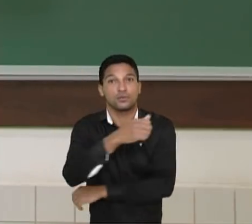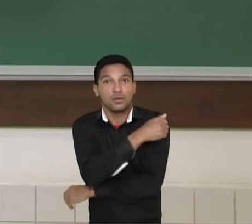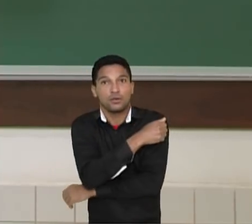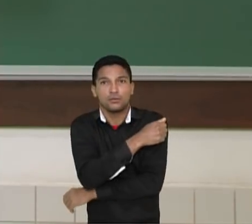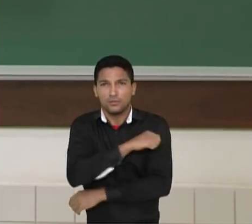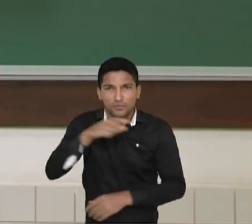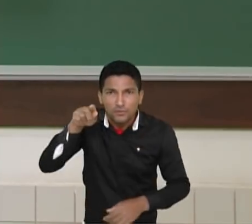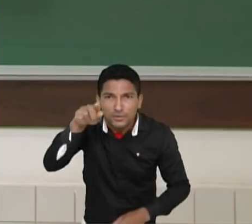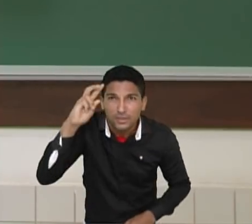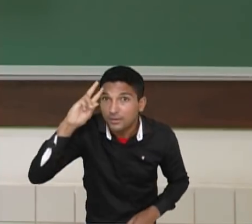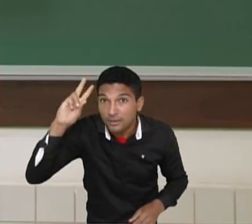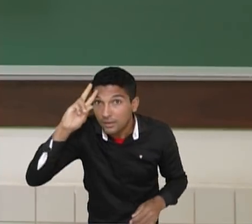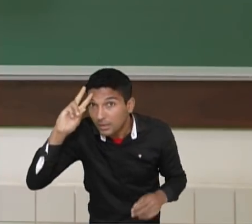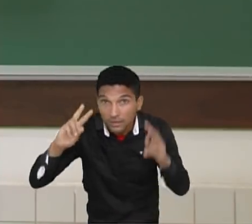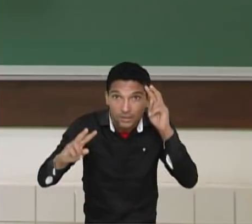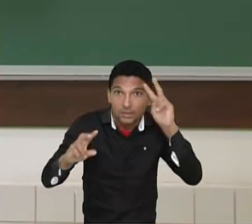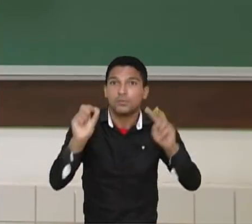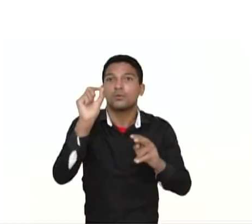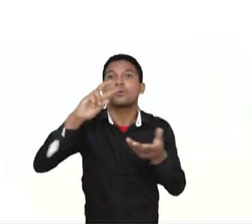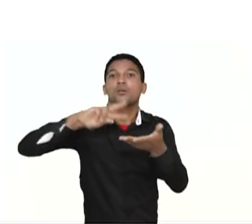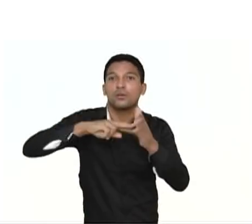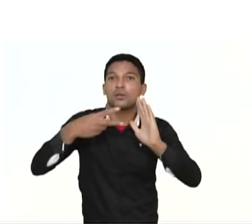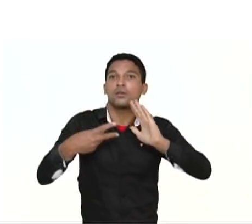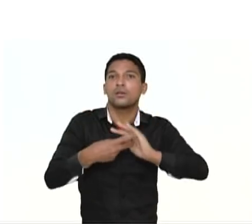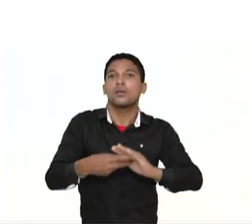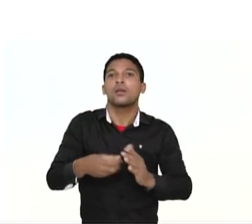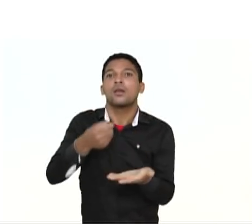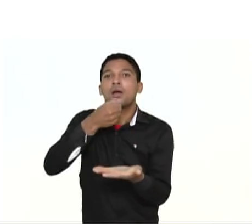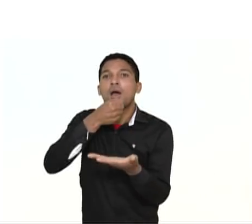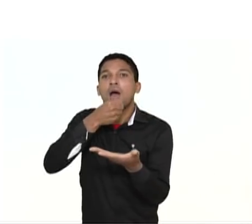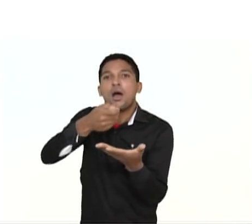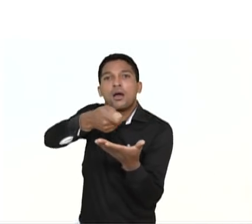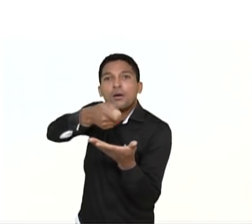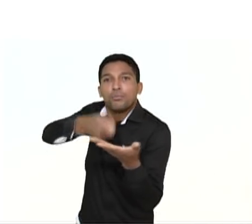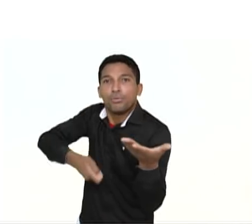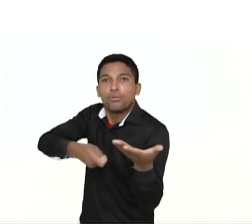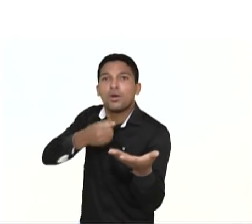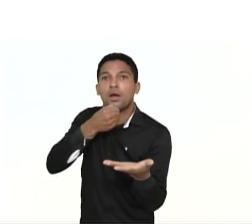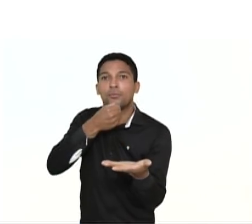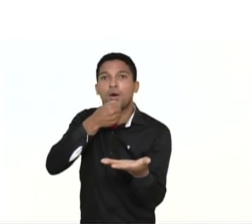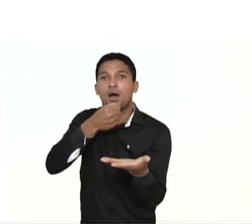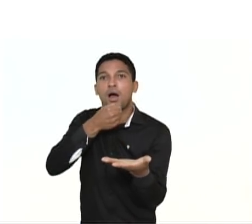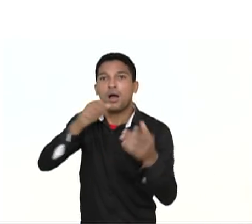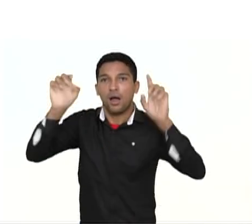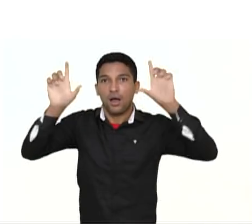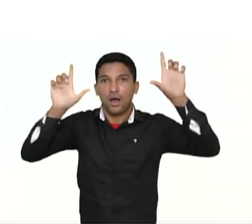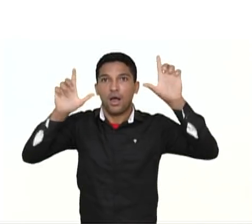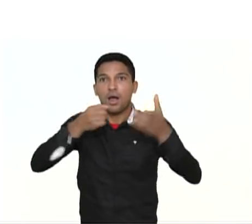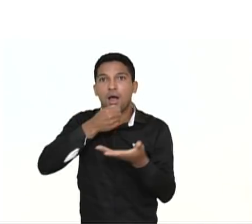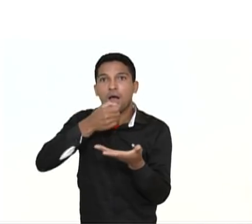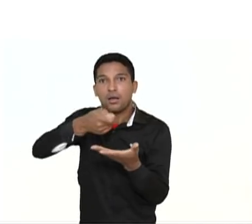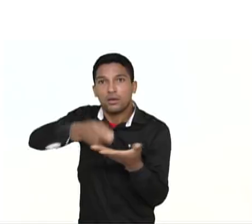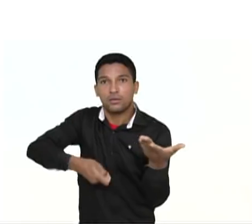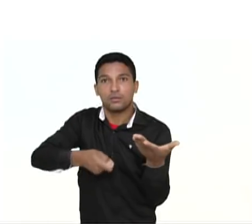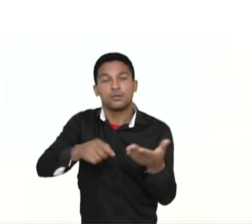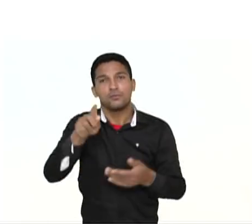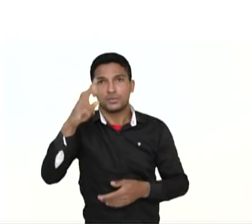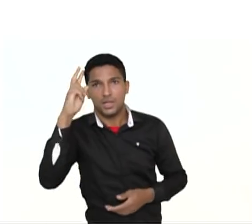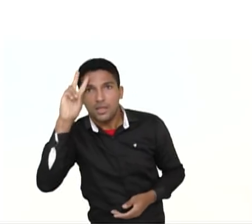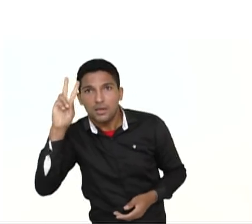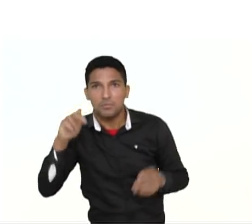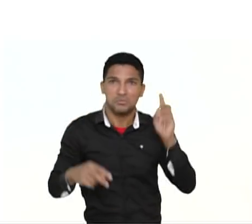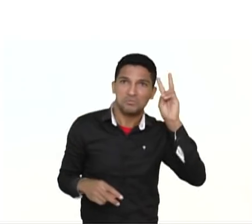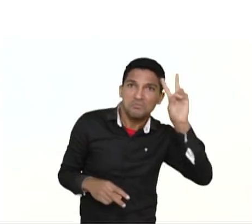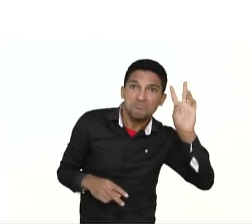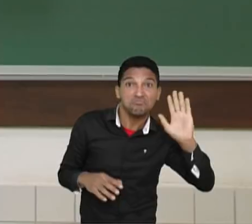lembra o que é uma reportagem, certo? Lembra ou não? Alguns lembram, outros não. Então nós vamos retomar, nós vamos